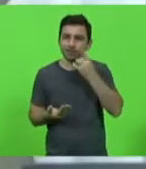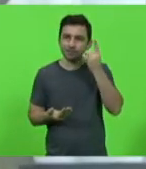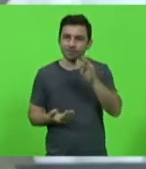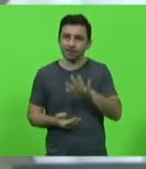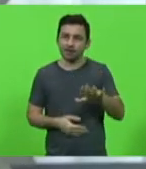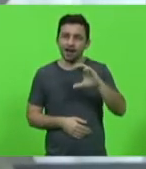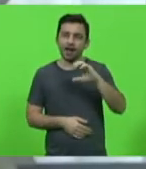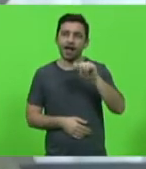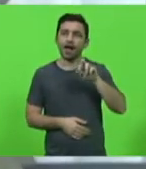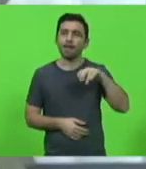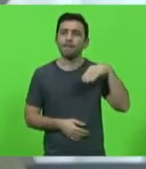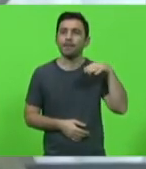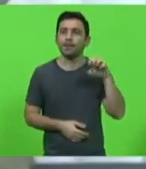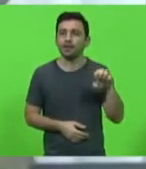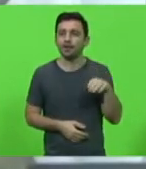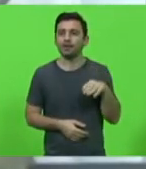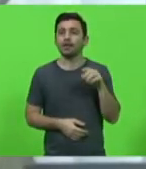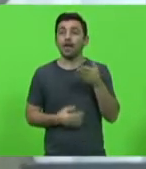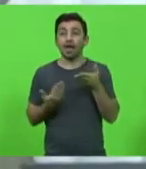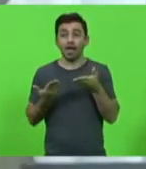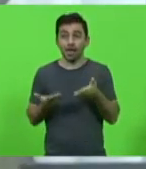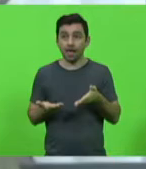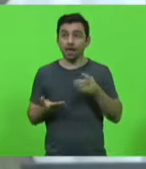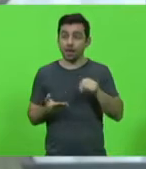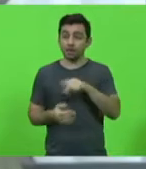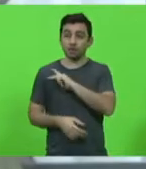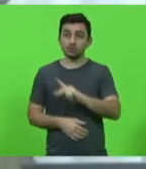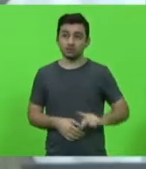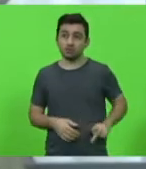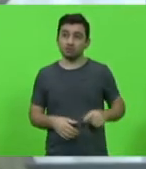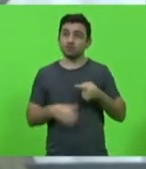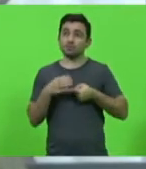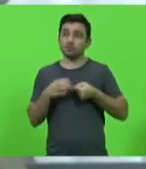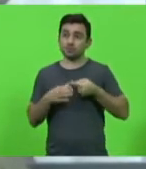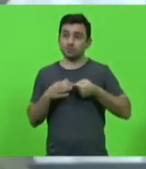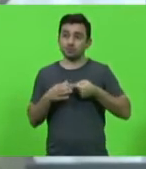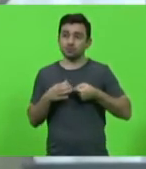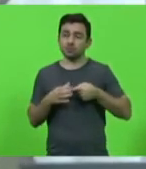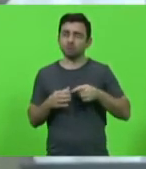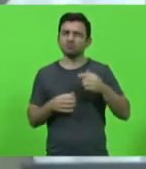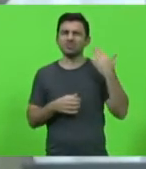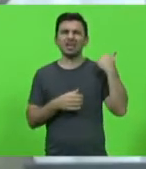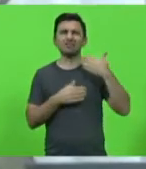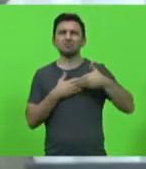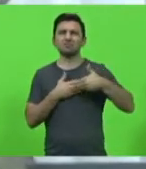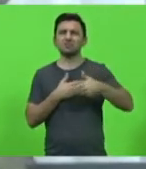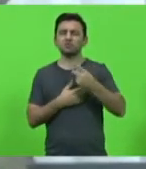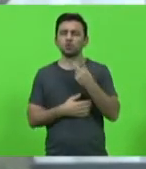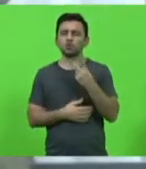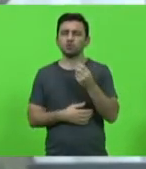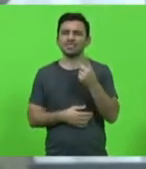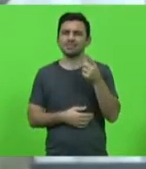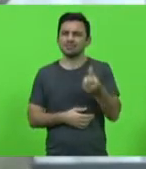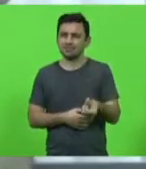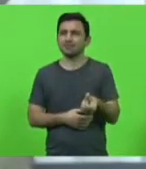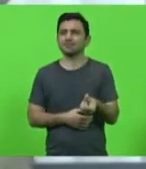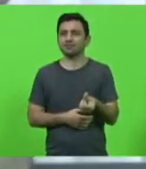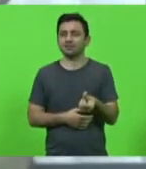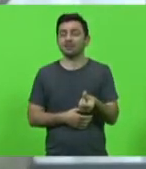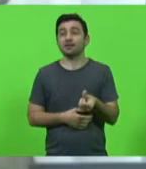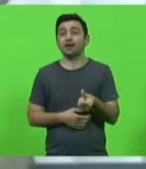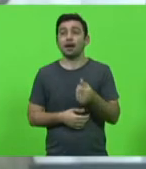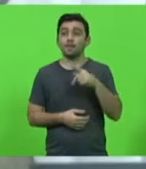Carmen Zanotto, é presidente desta comissão desde 2016. Essa PEC